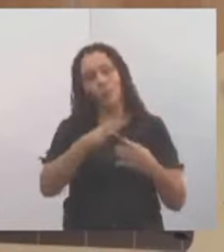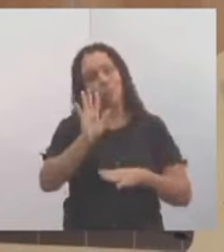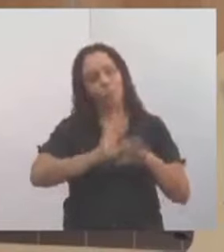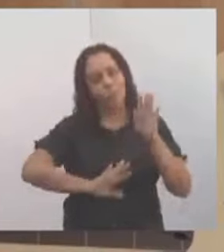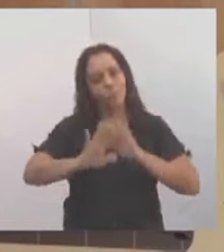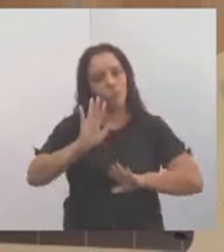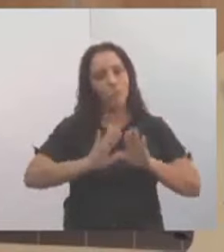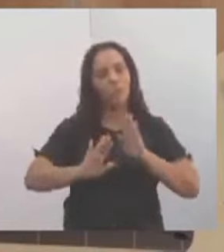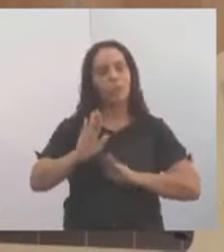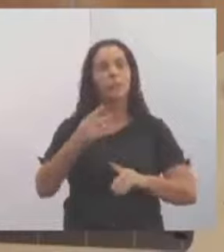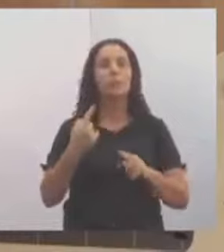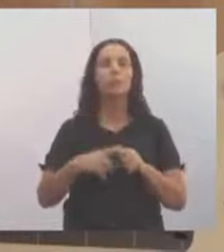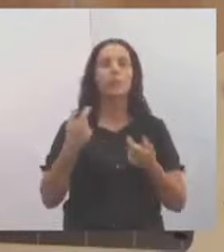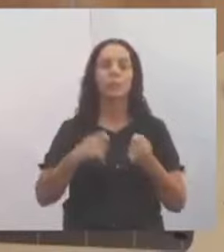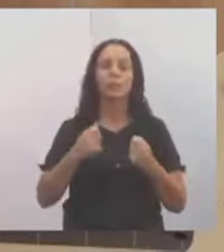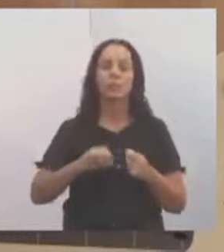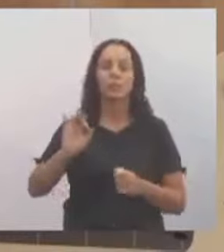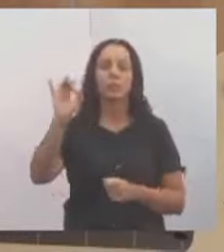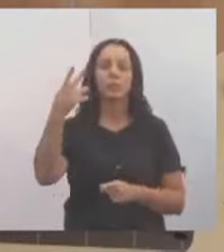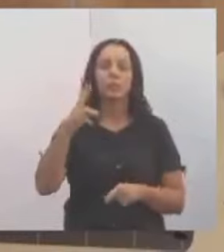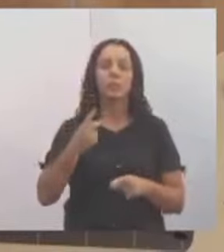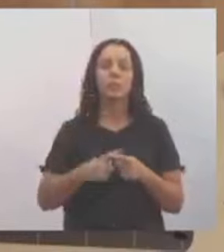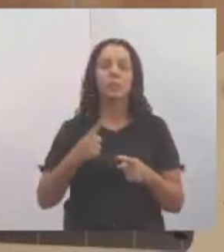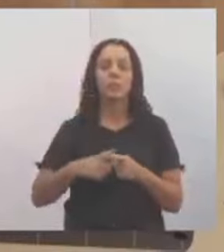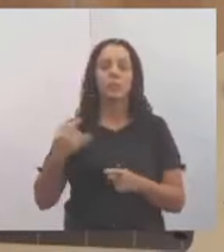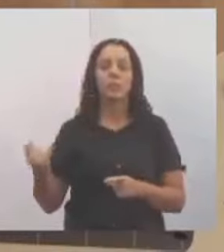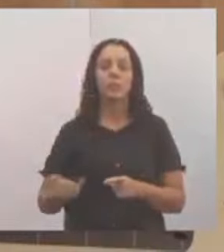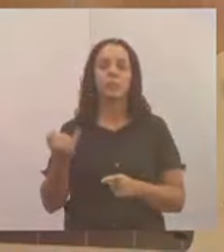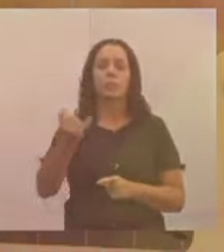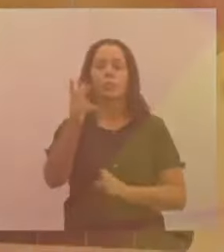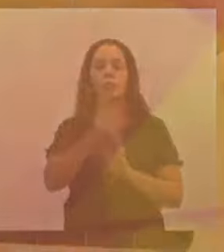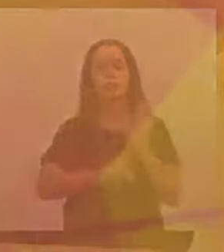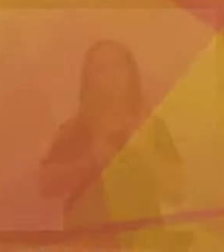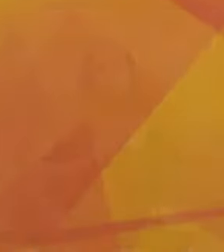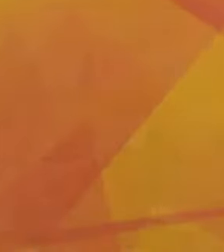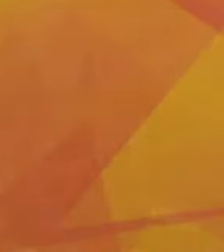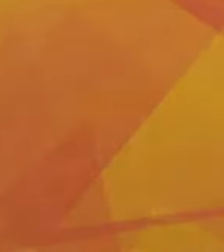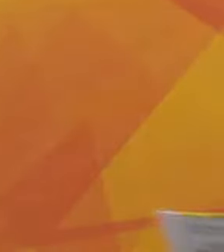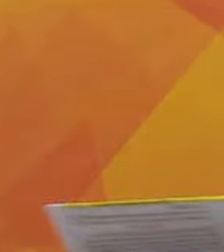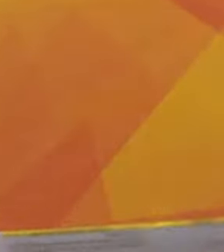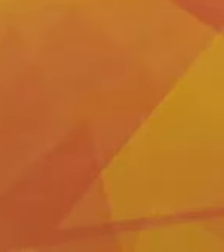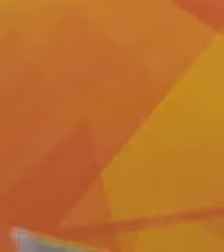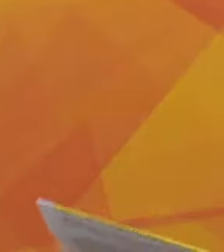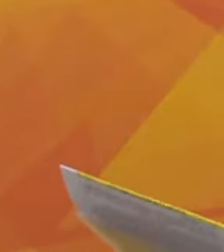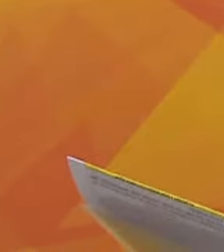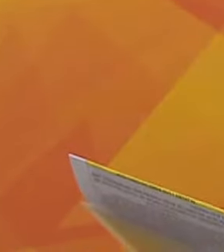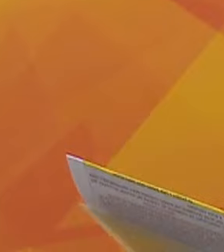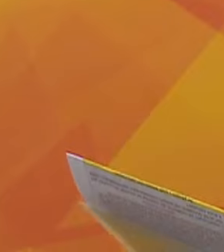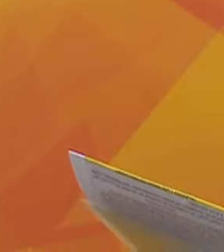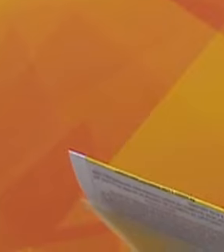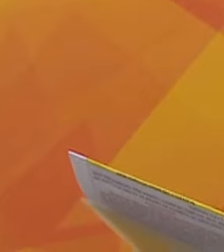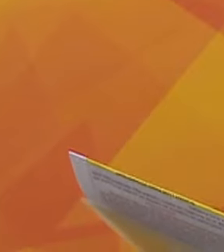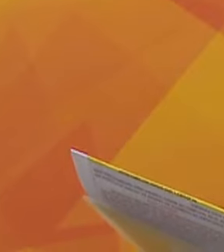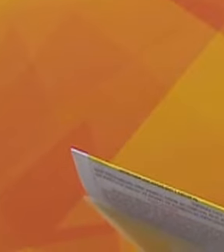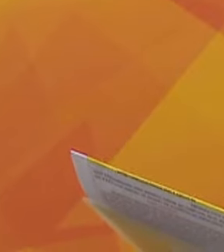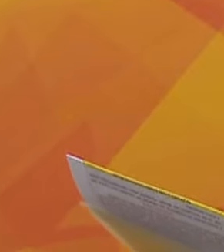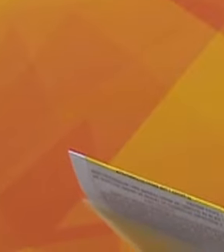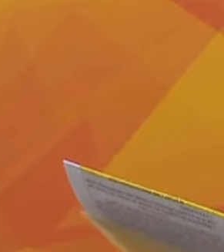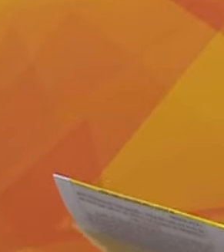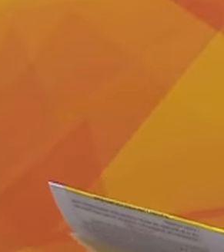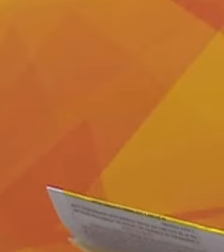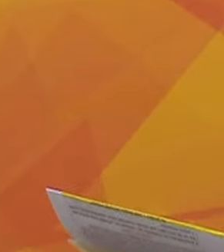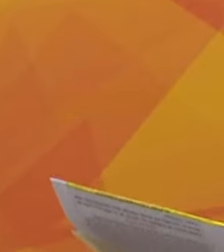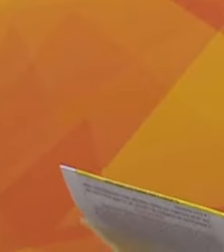deixar fazer. Porque tem que acontecer, porque é importante um projeto desse para evangelizar a cidade. Seguimos com o vereador Roninha, que também